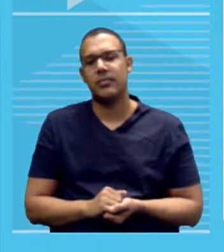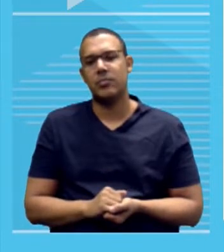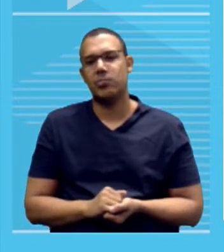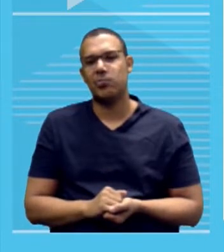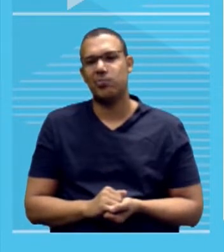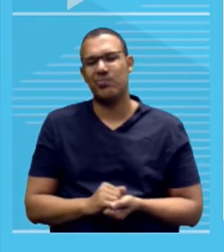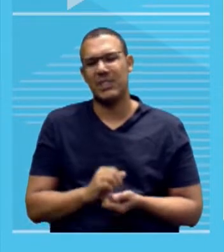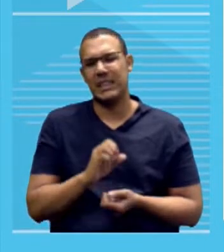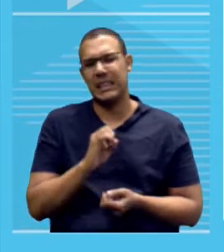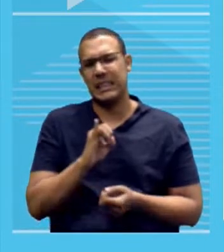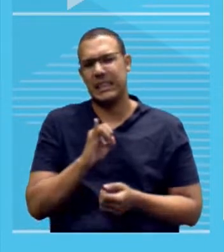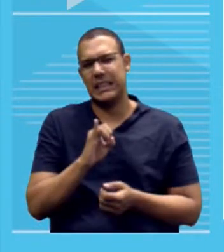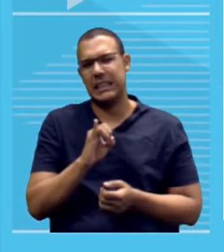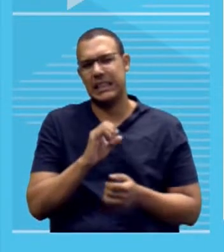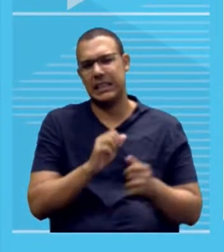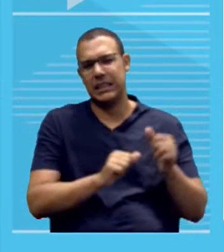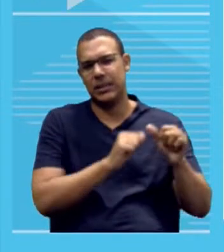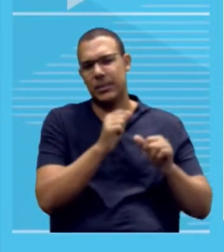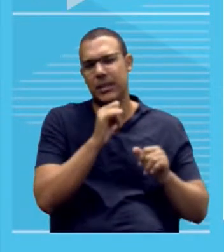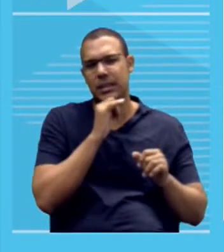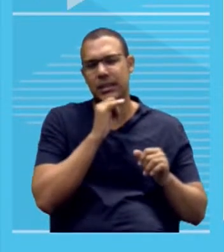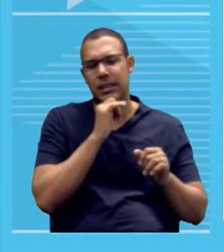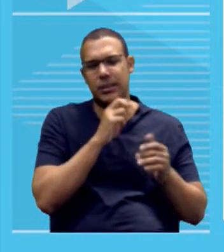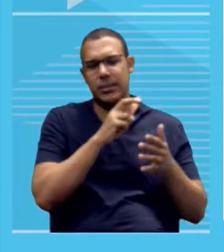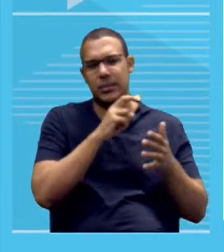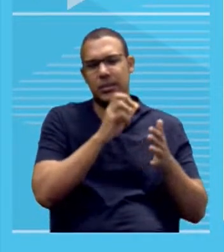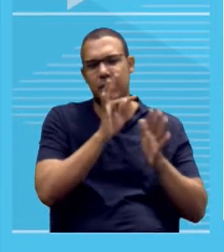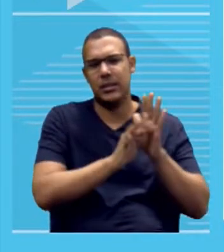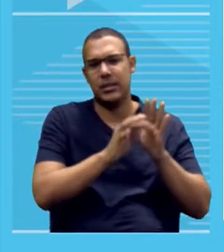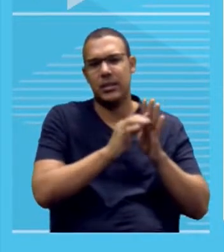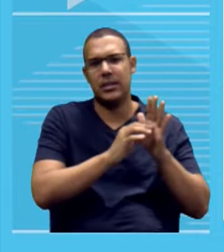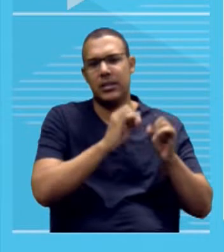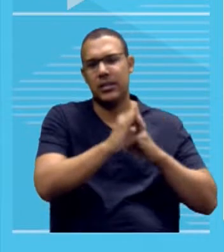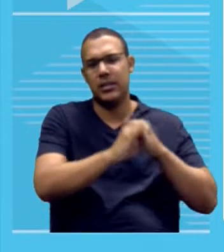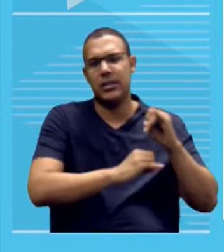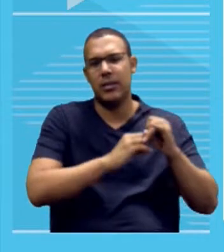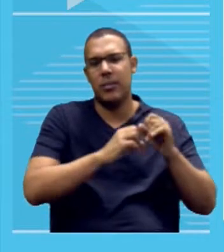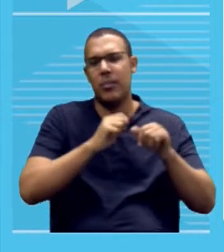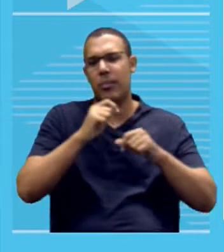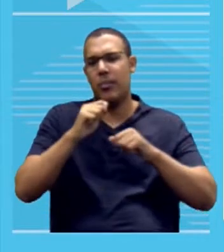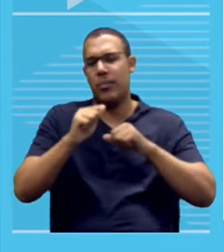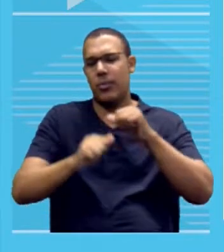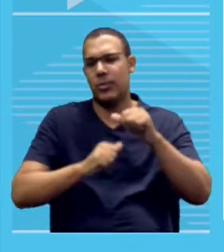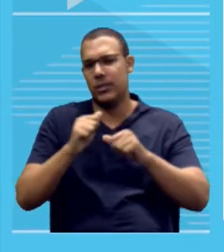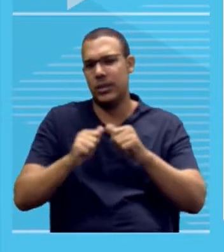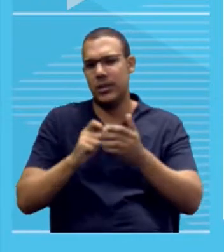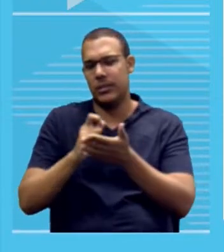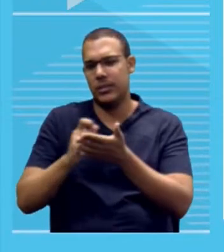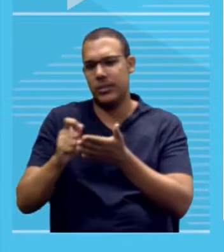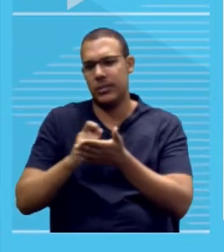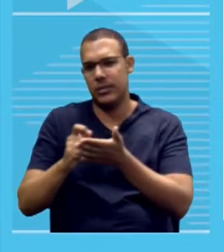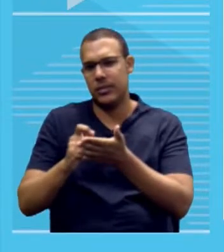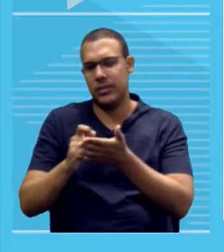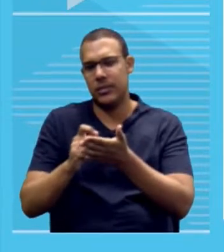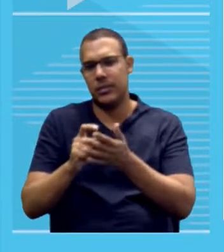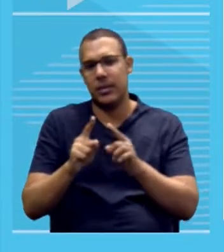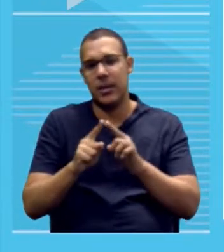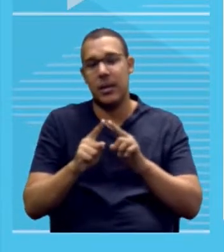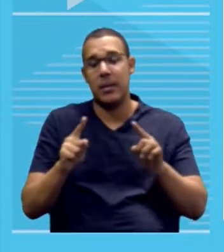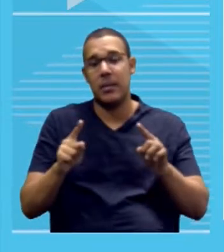o meio do digital para o meu impresso por exemplo altera altera mas de Novo São